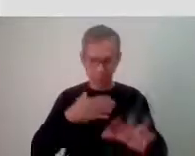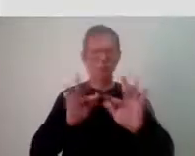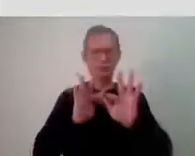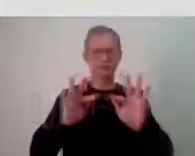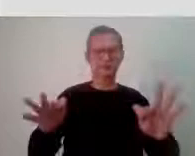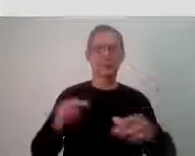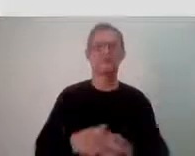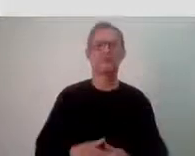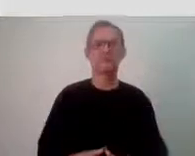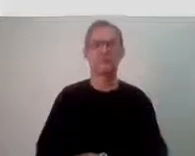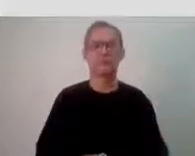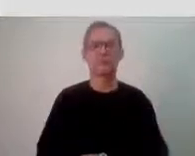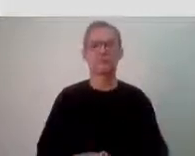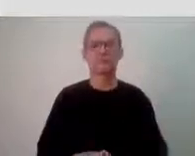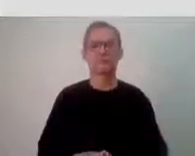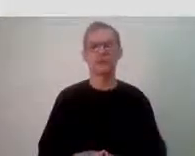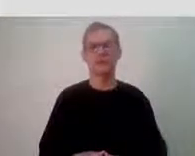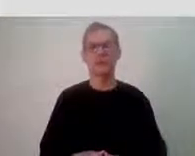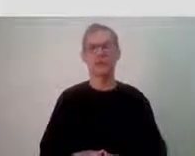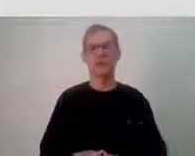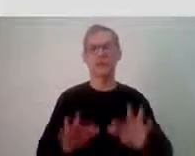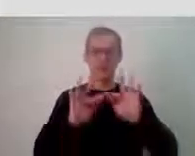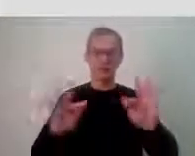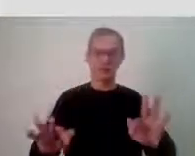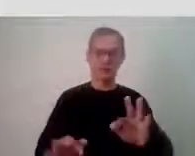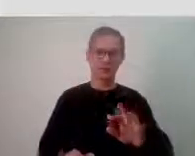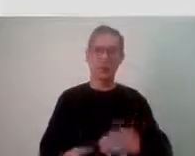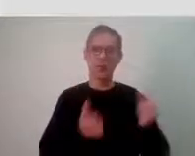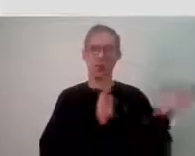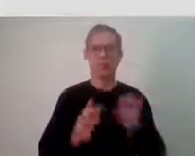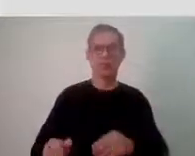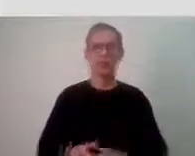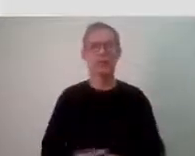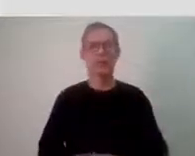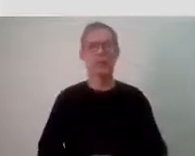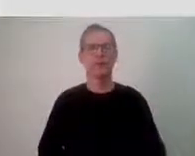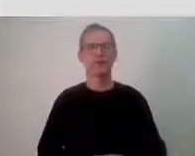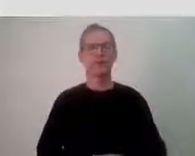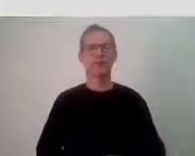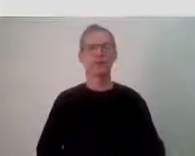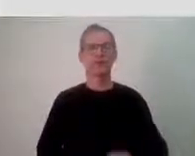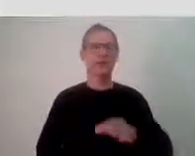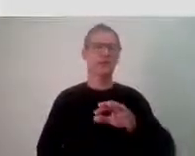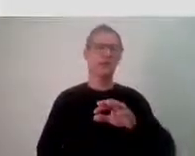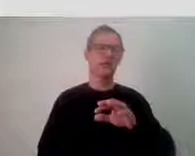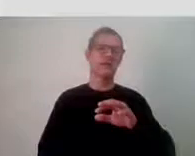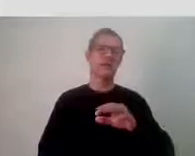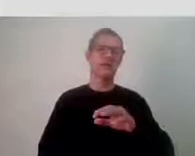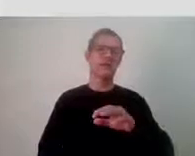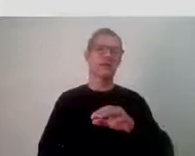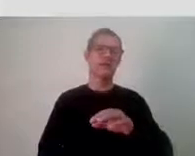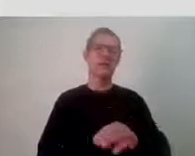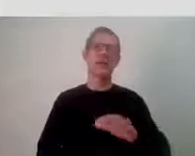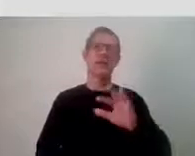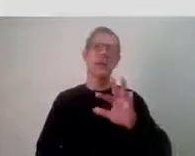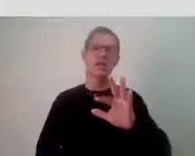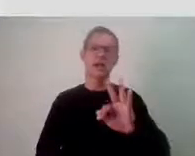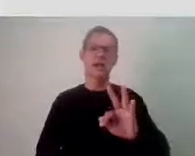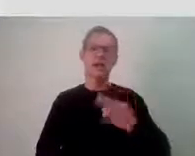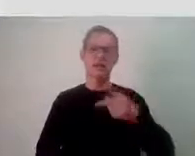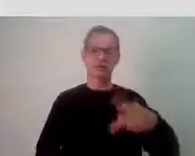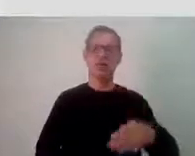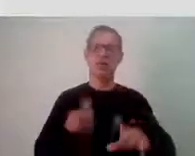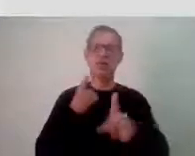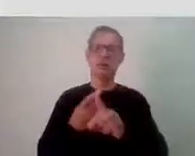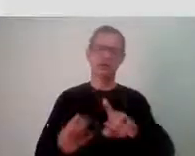função. Gente, aqui é a função produção. A função produção, eu vou ter que integrar a minha